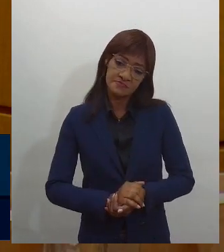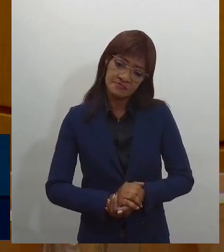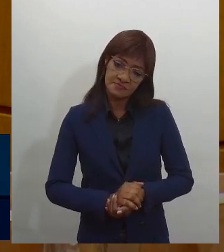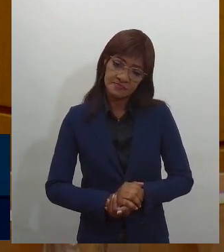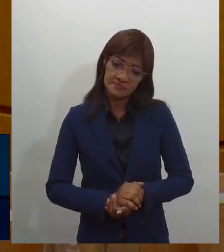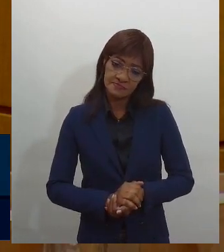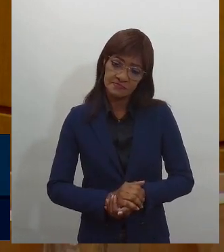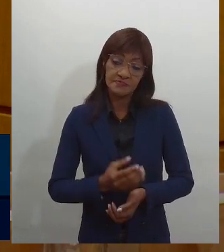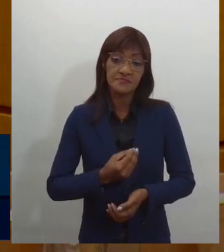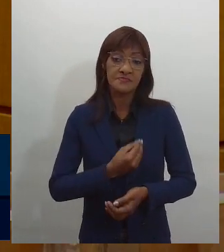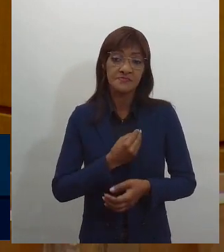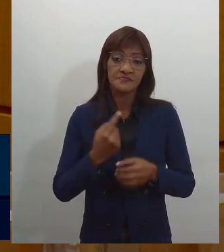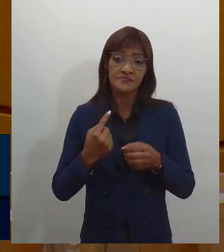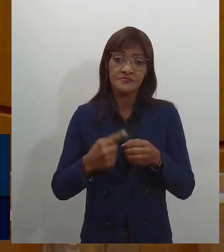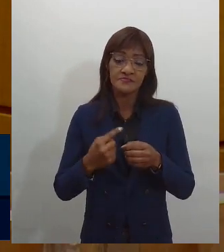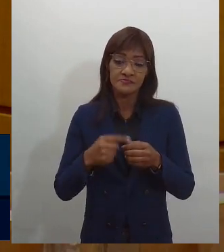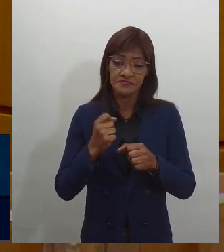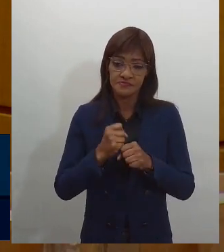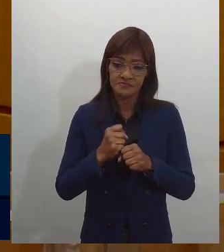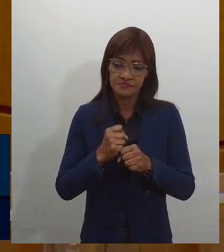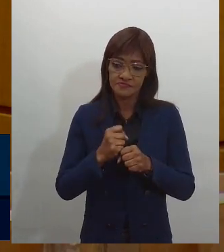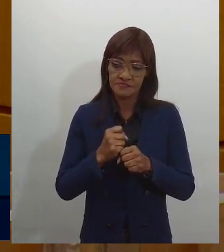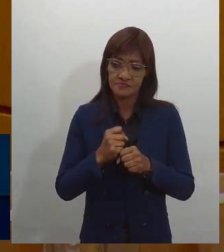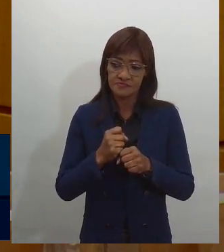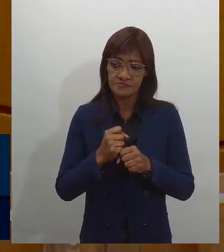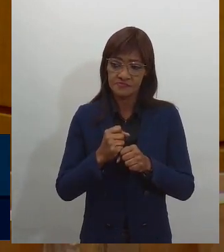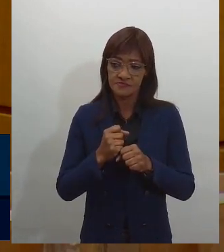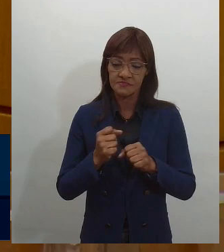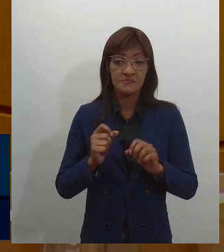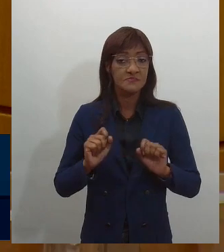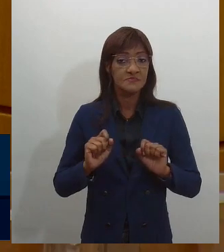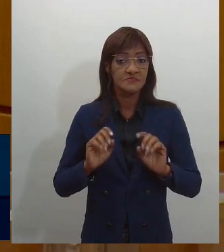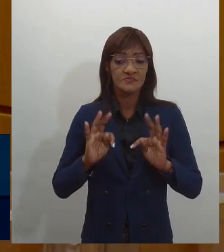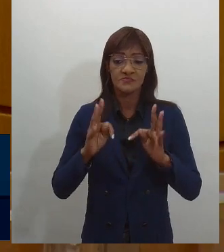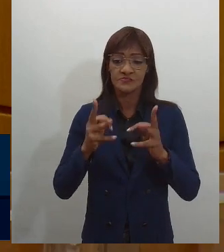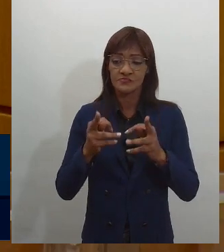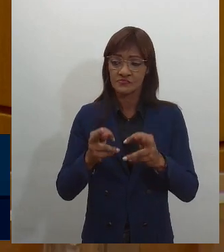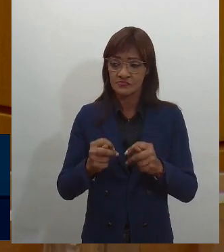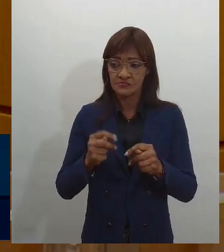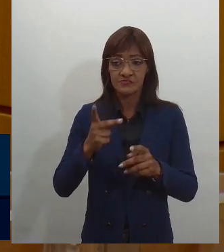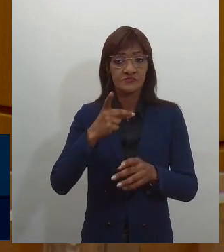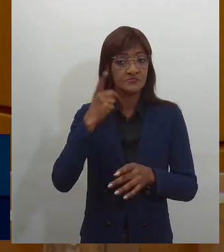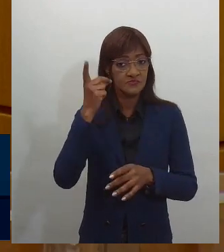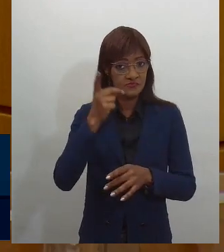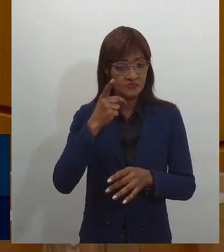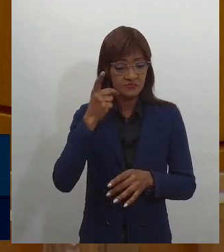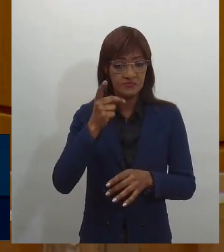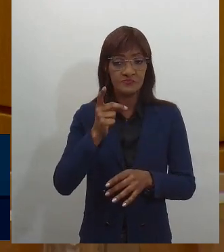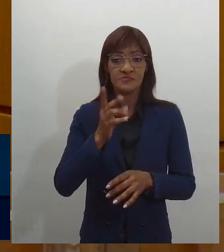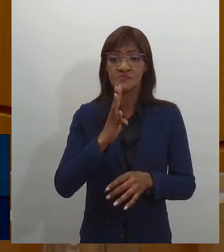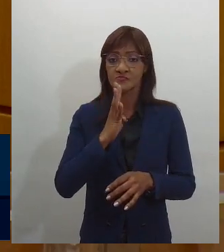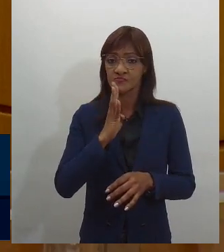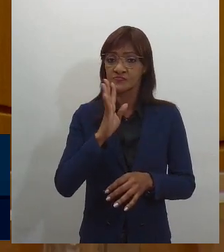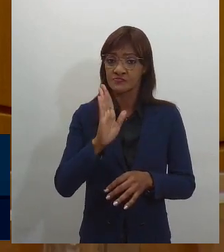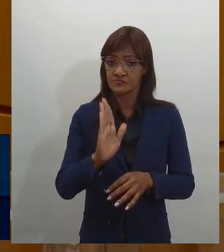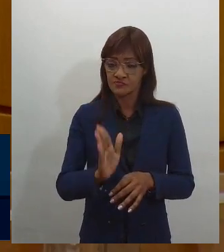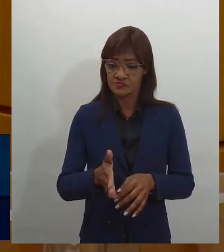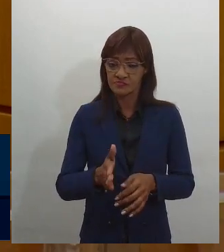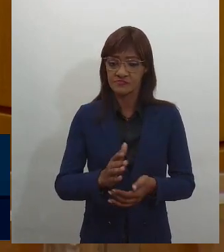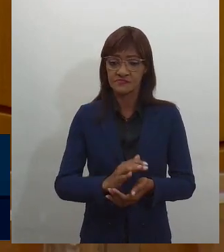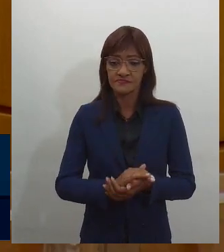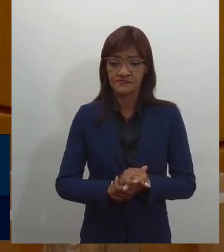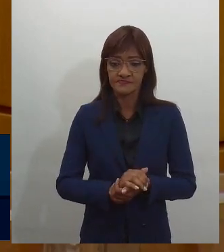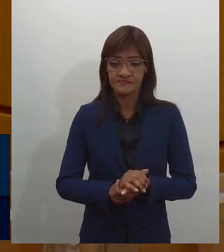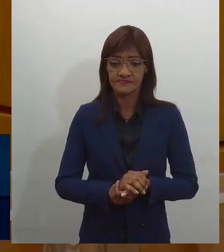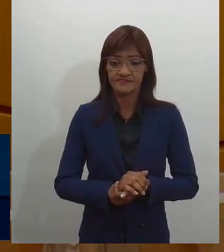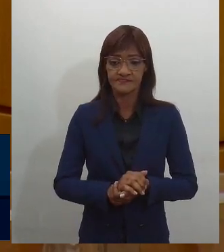claro que todos os deputados e deputadas aqui presentes sabem da situação. E não é só o sertão, é Sergipe como um